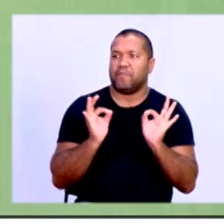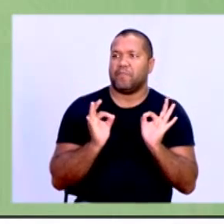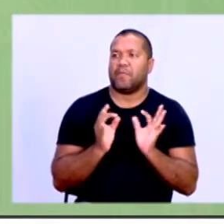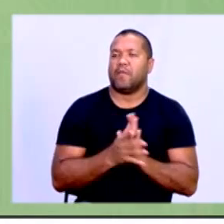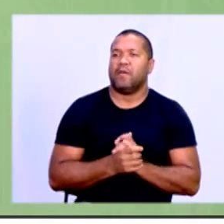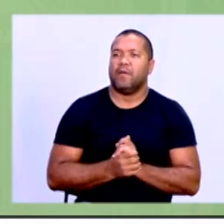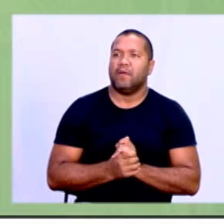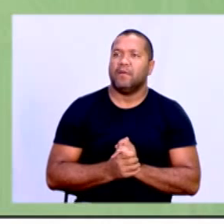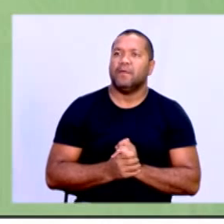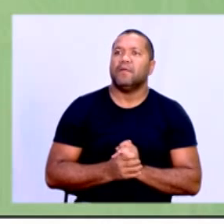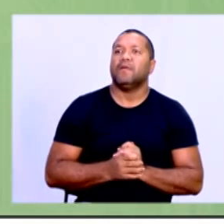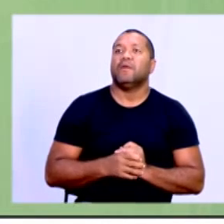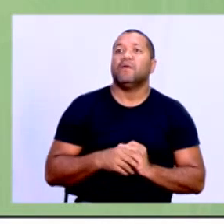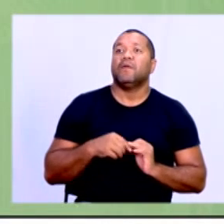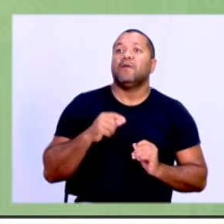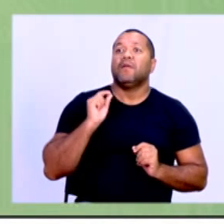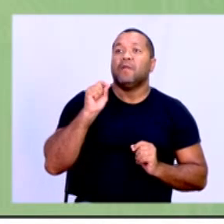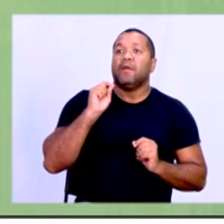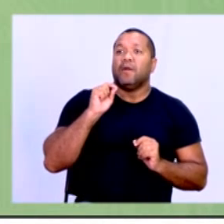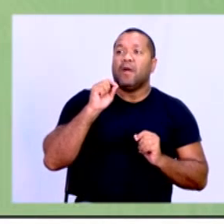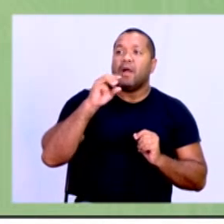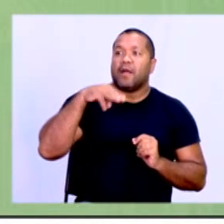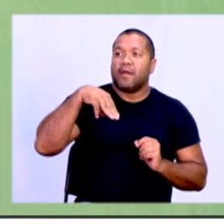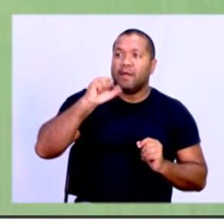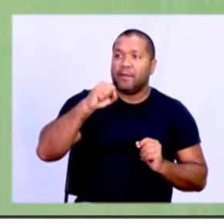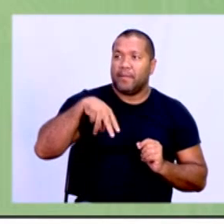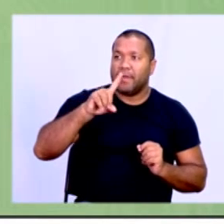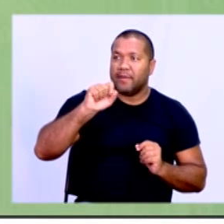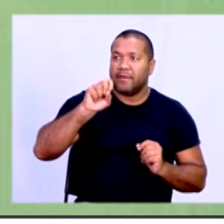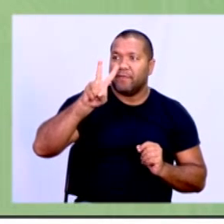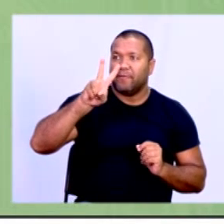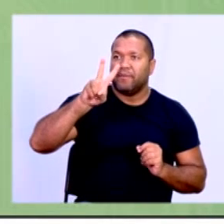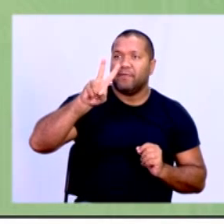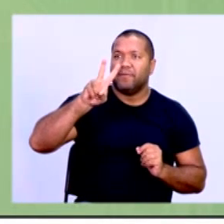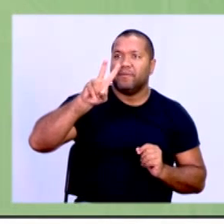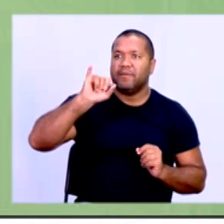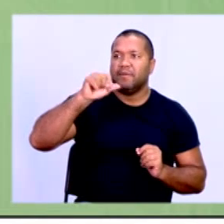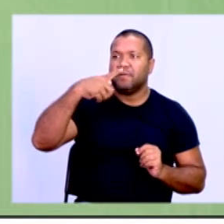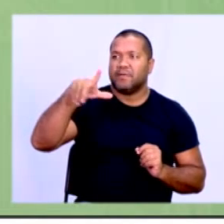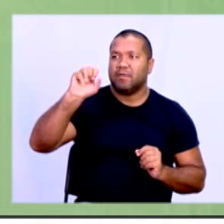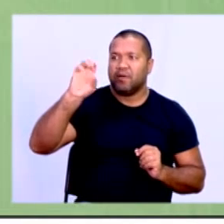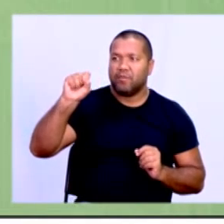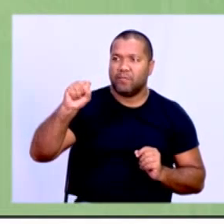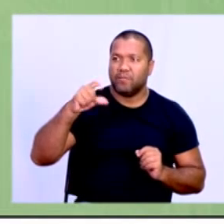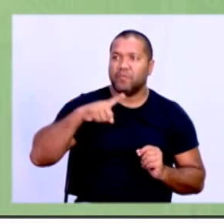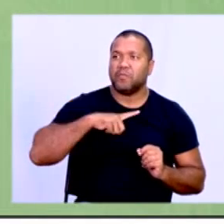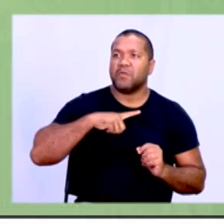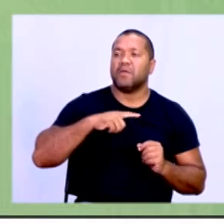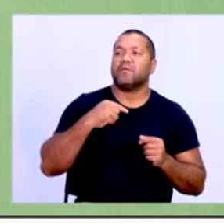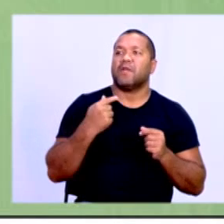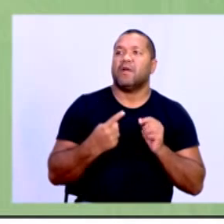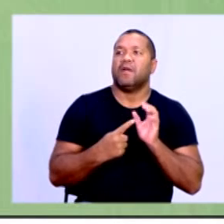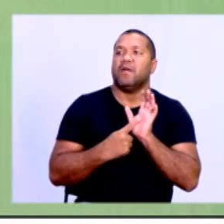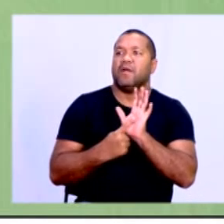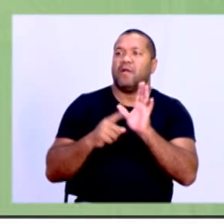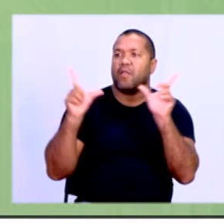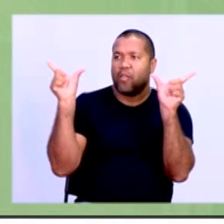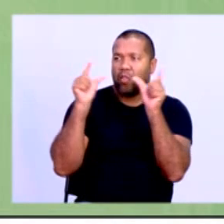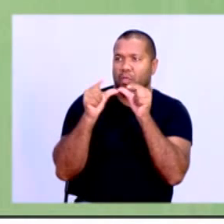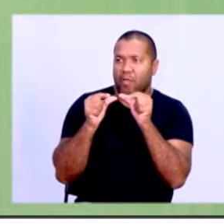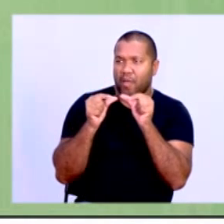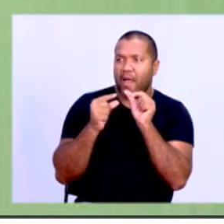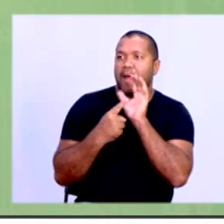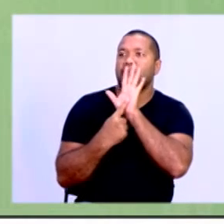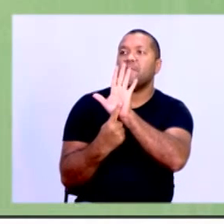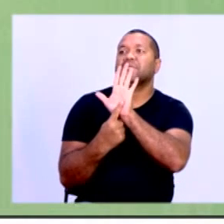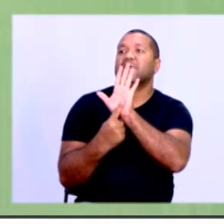Então a camada visão não está limitada à representação dos dados no formato HTML ou